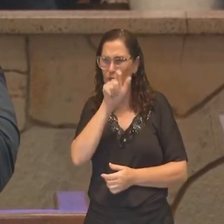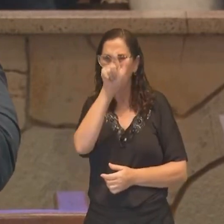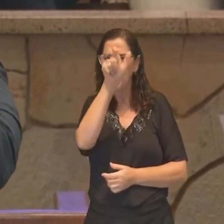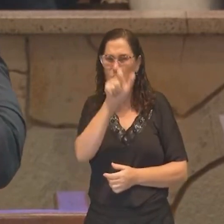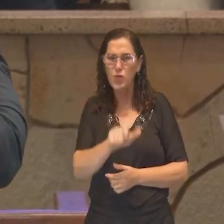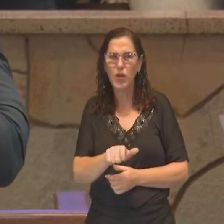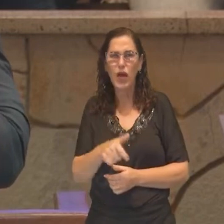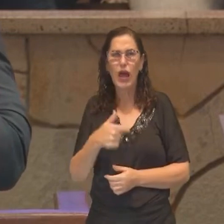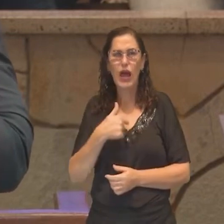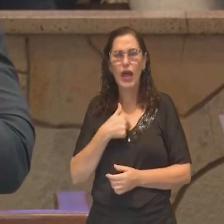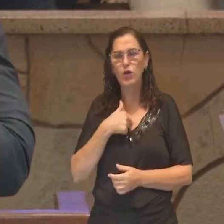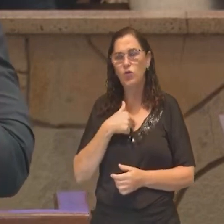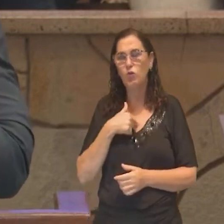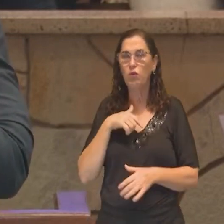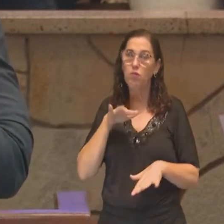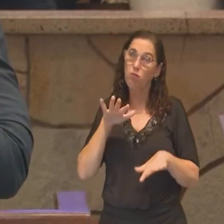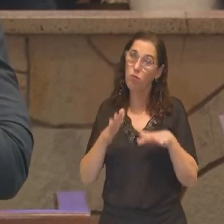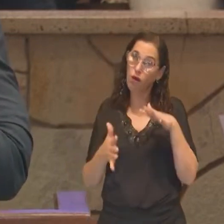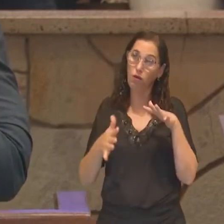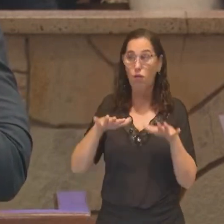diz: eu estou na média.